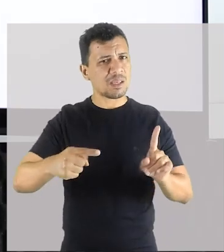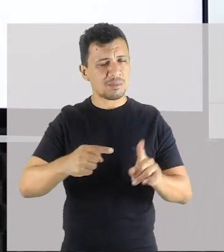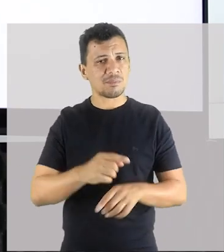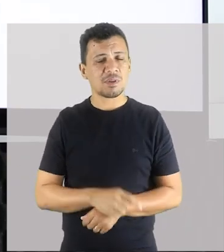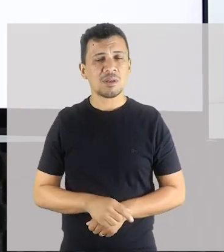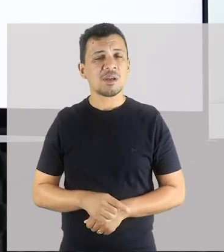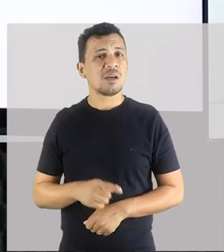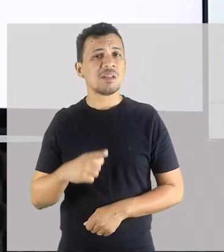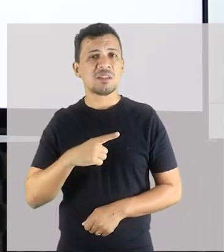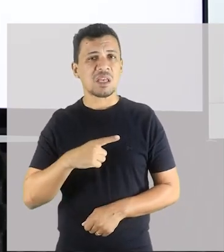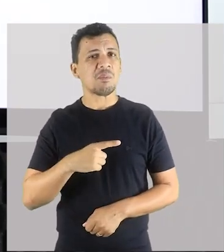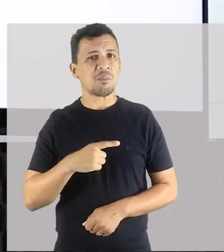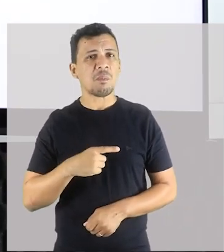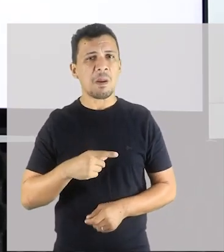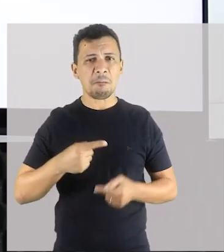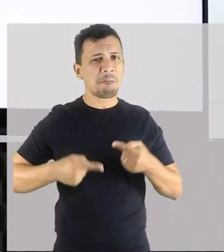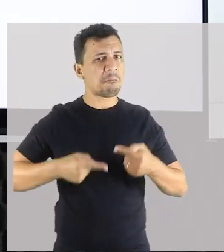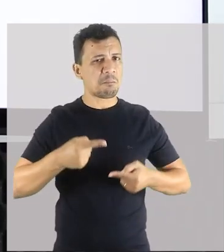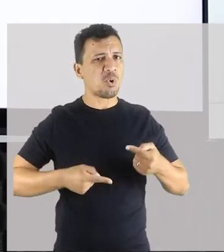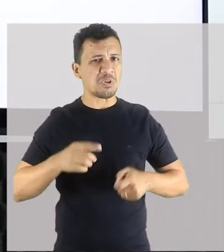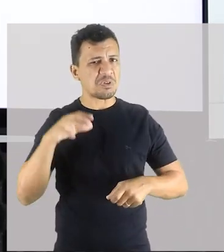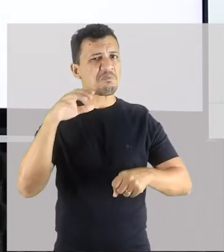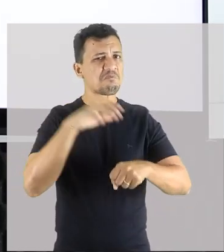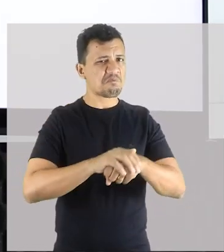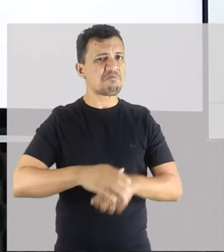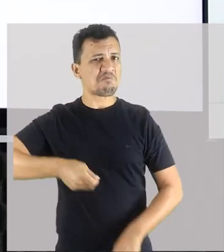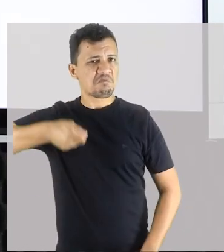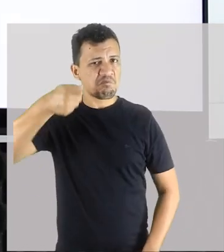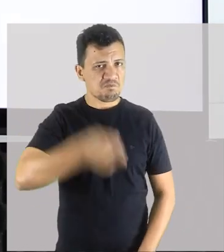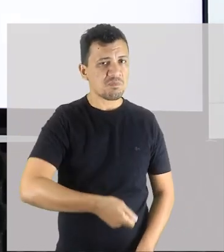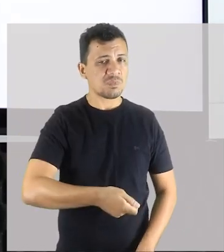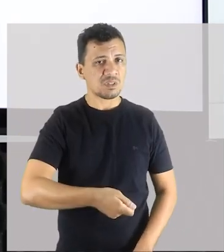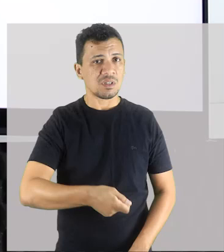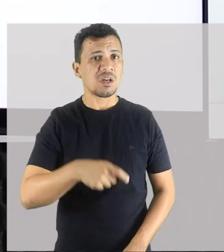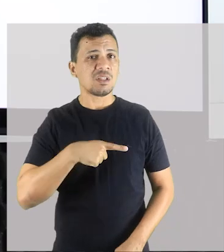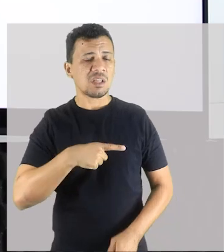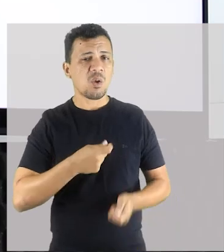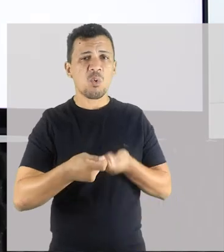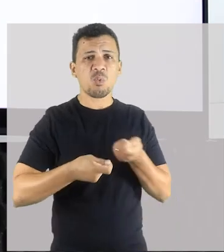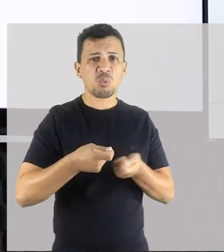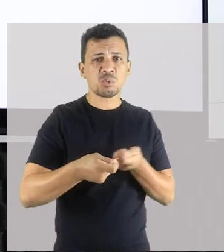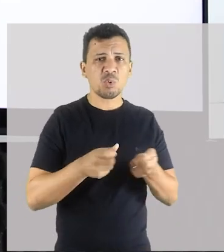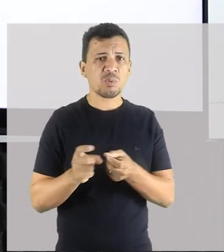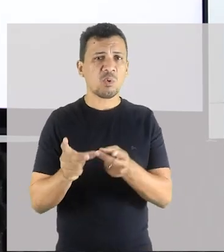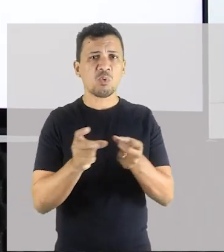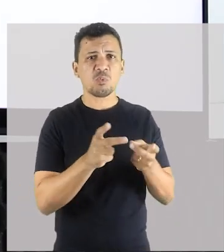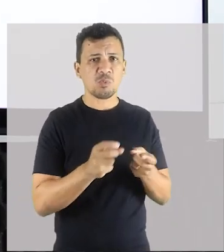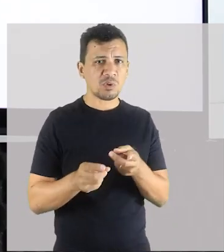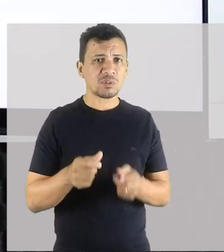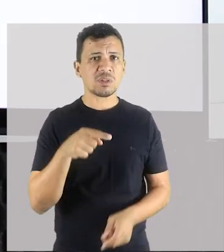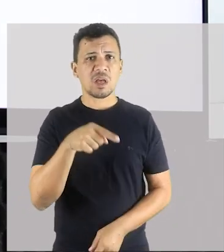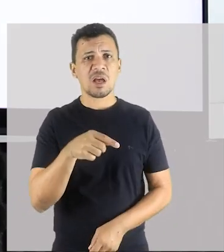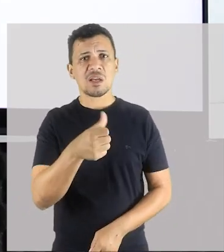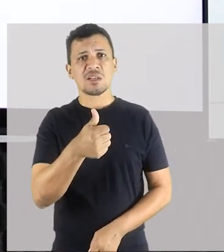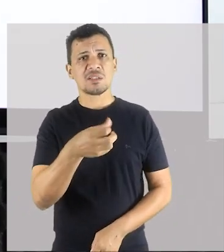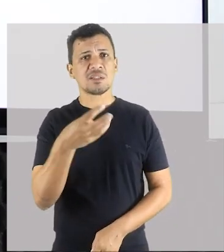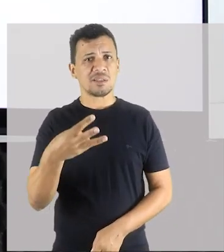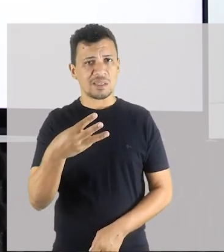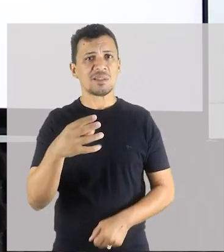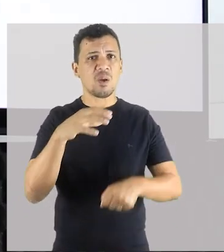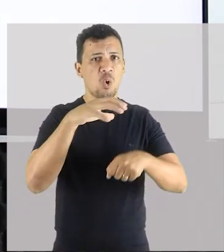política colonial rigorosa, introduzindo medidas de controle comercial nas 13 colônias. Essas